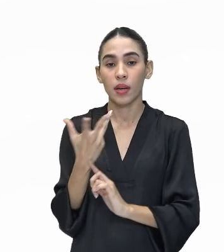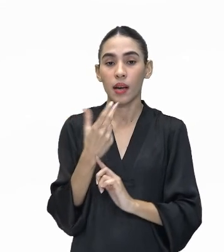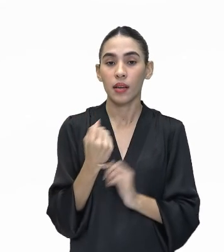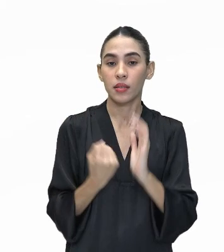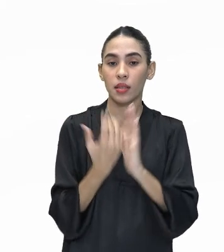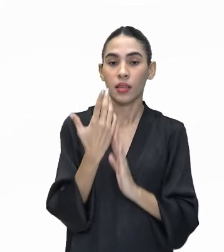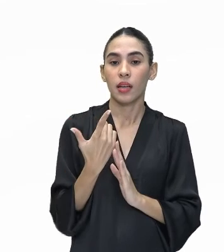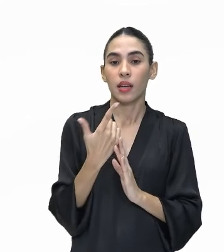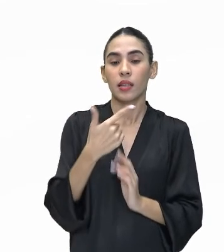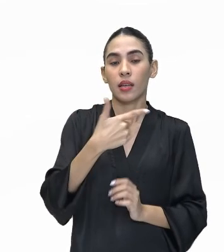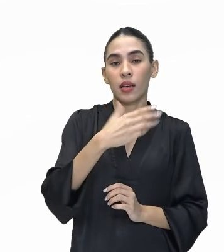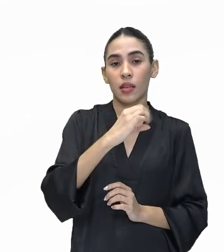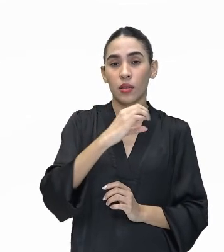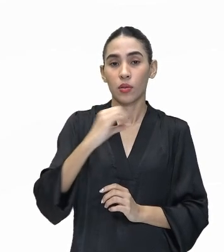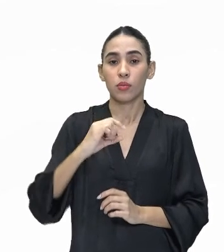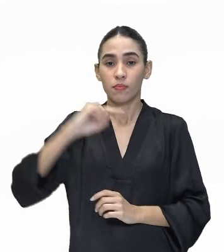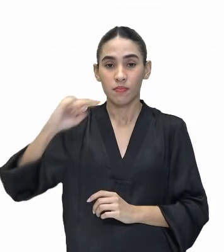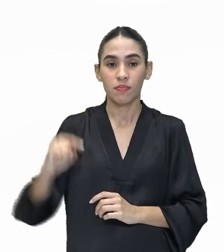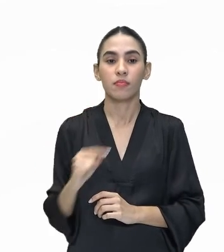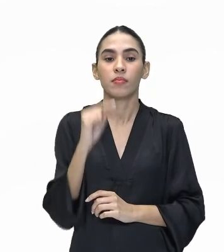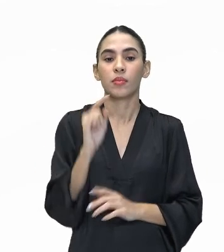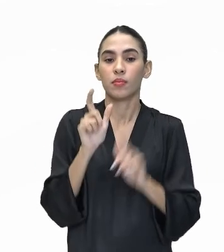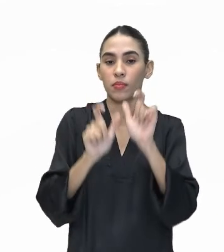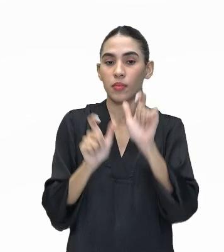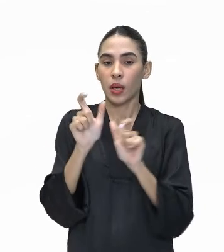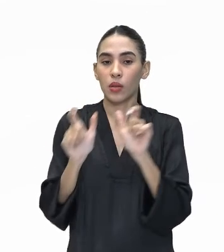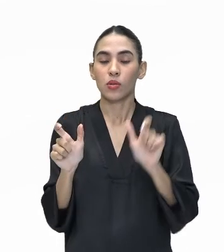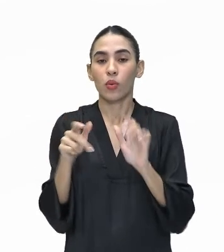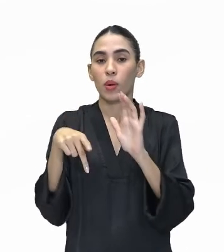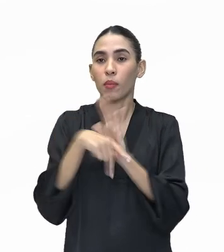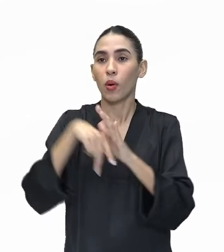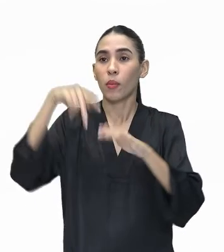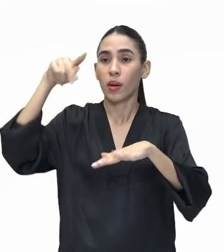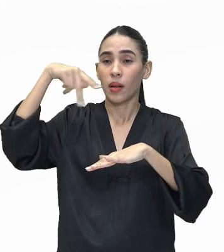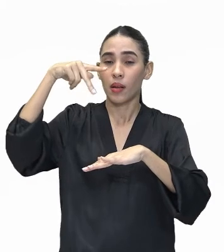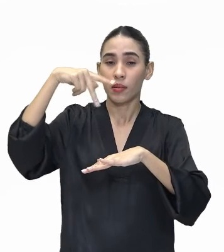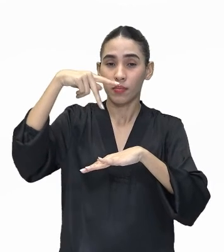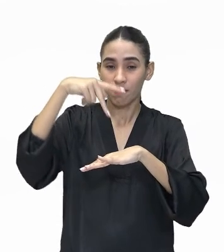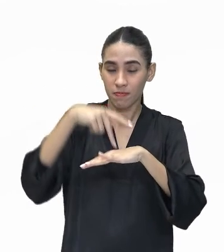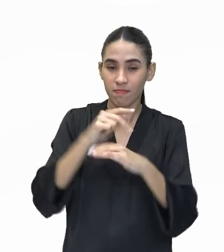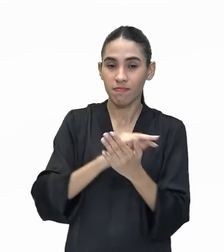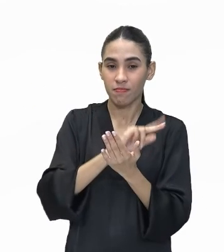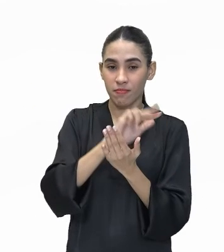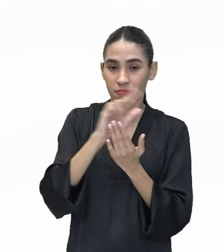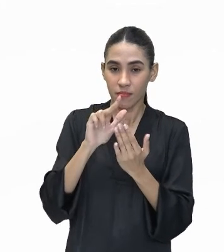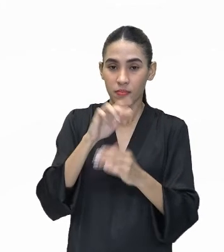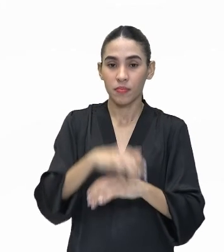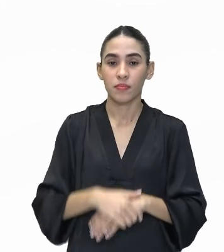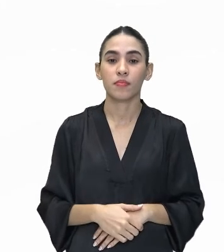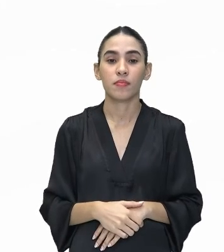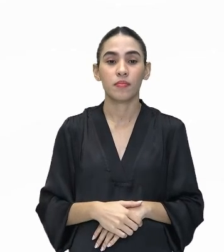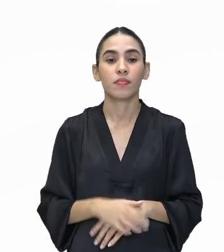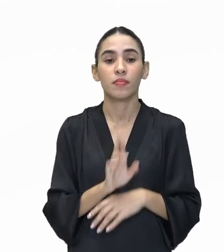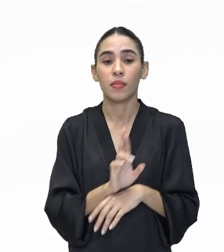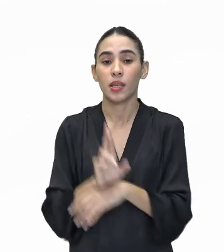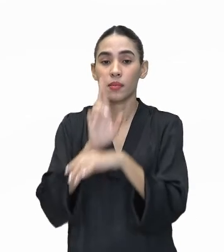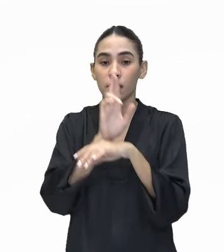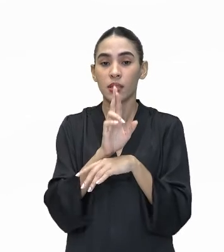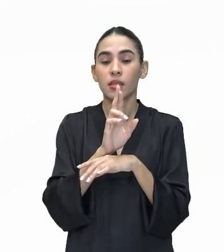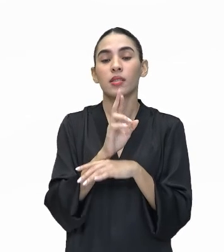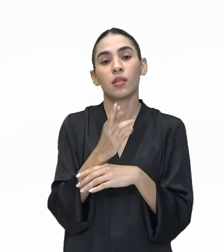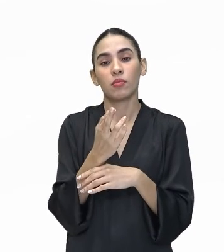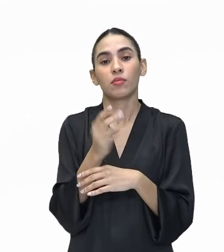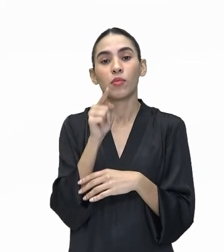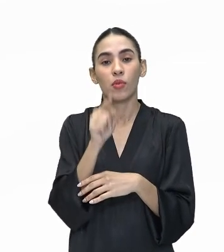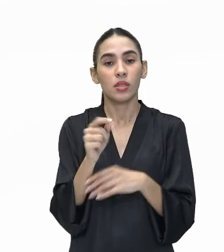arte criada por mais de 200.000 pessoas à volta do mundo, uma representação